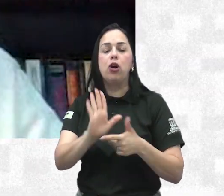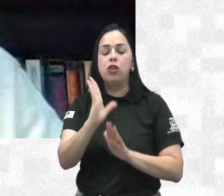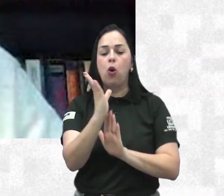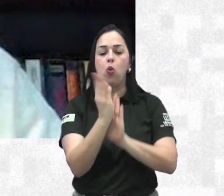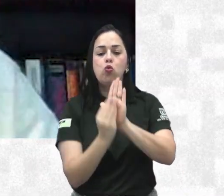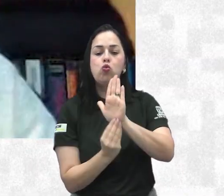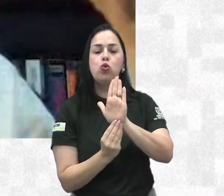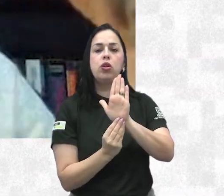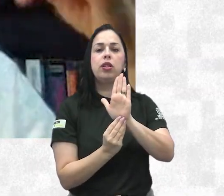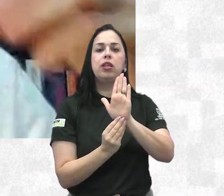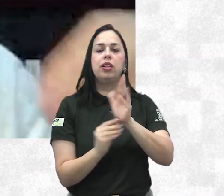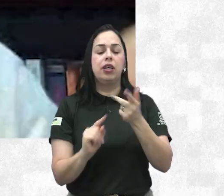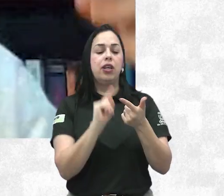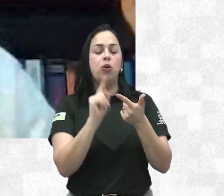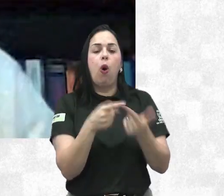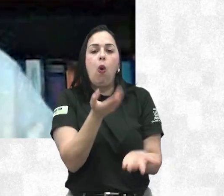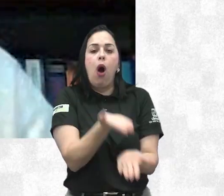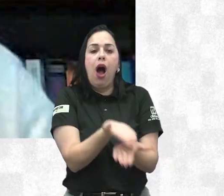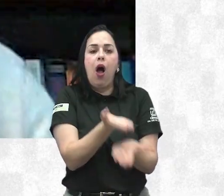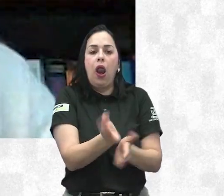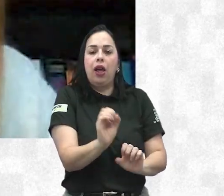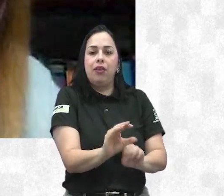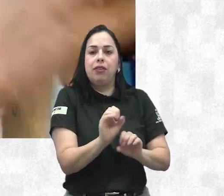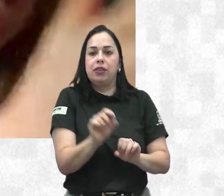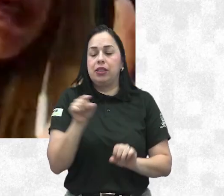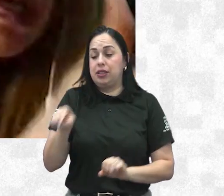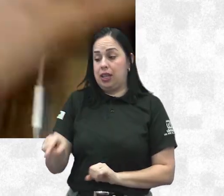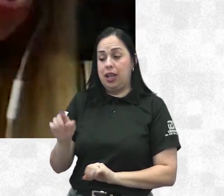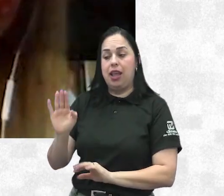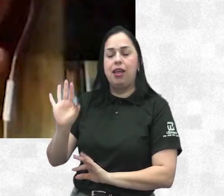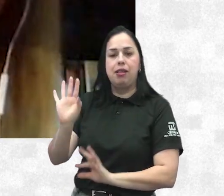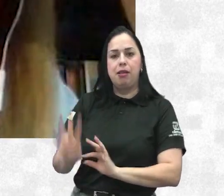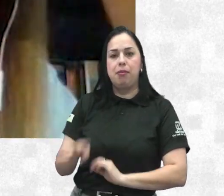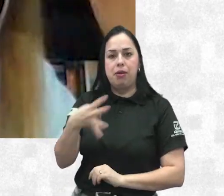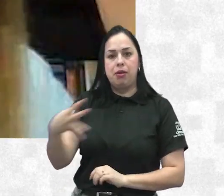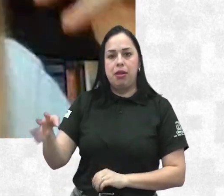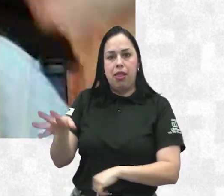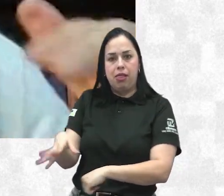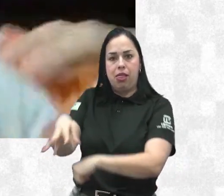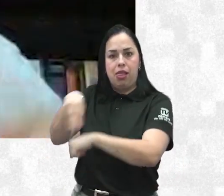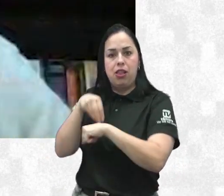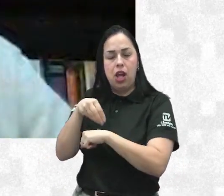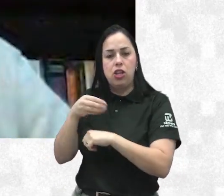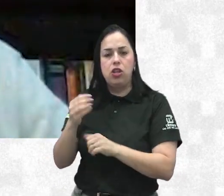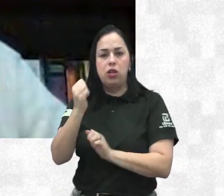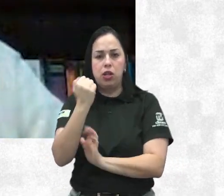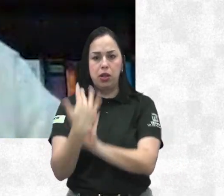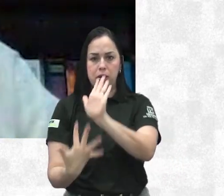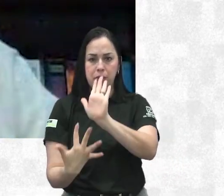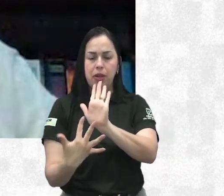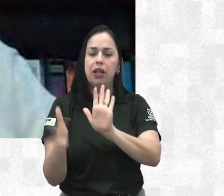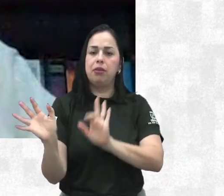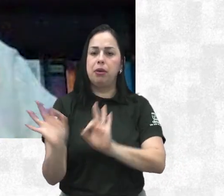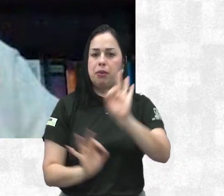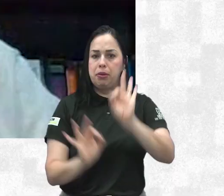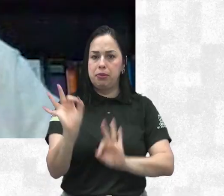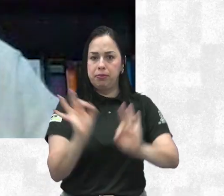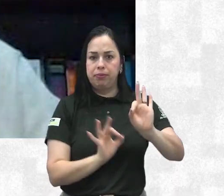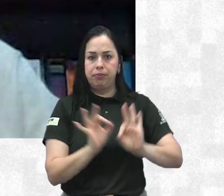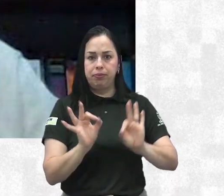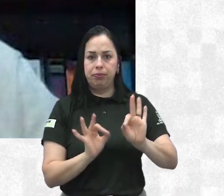é o currículo e qual é a aula que ele quer dar, e um plano de aula, uma sugestão de atividades e planos de